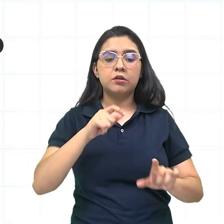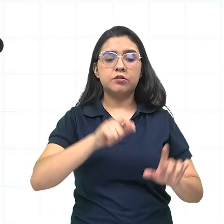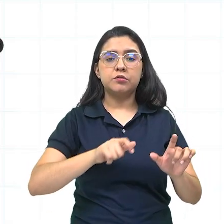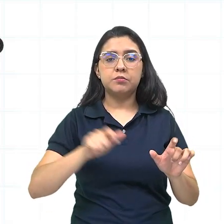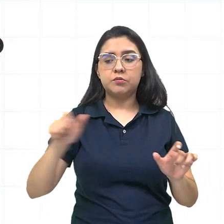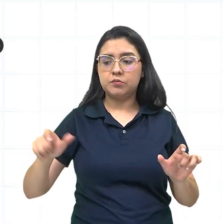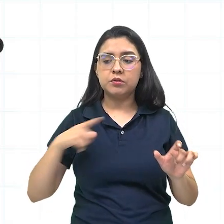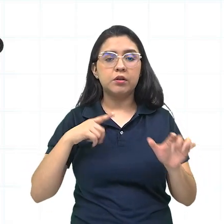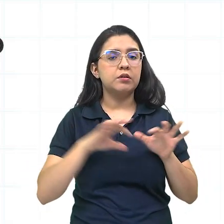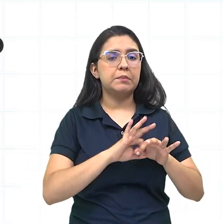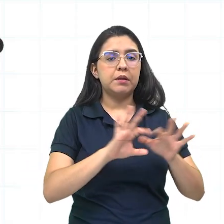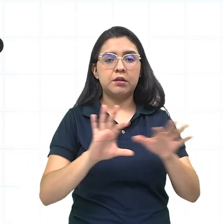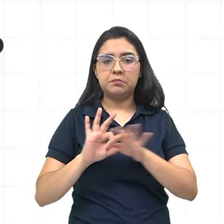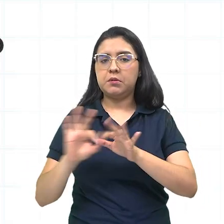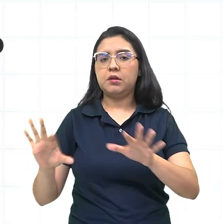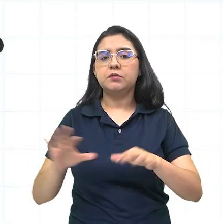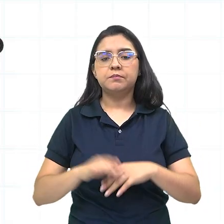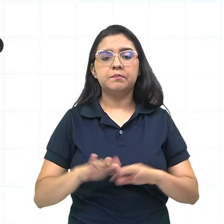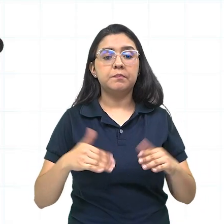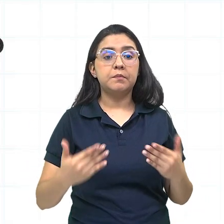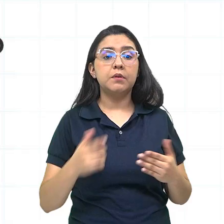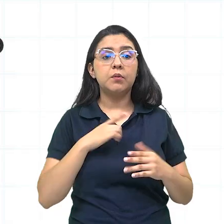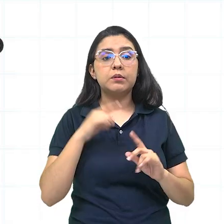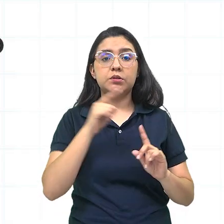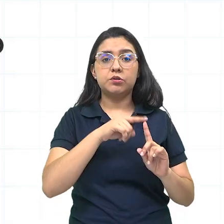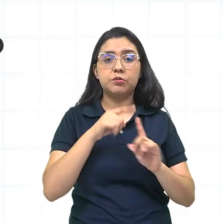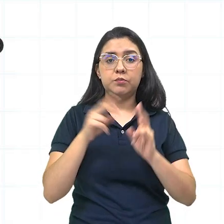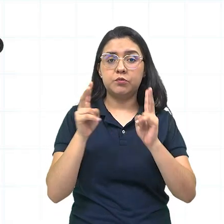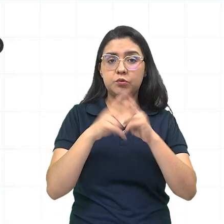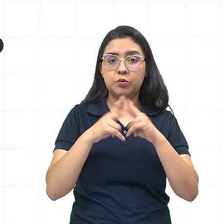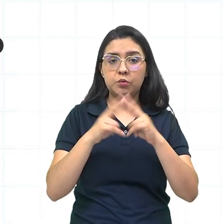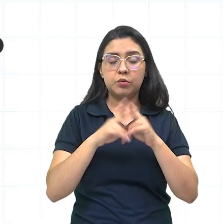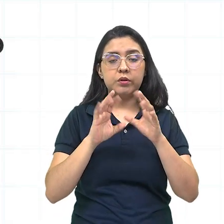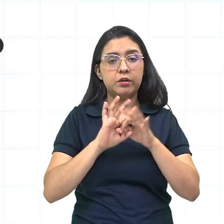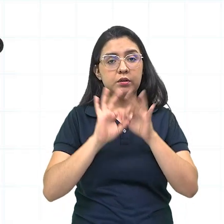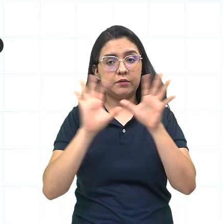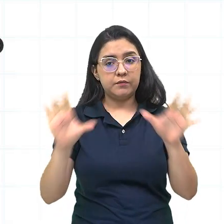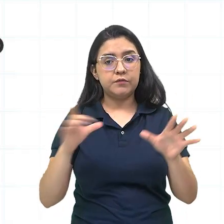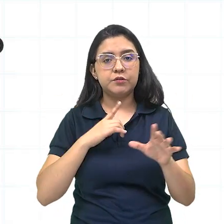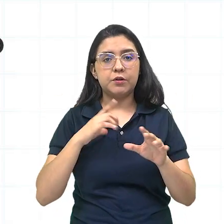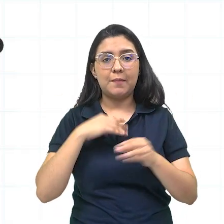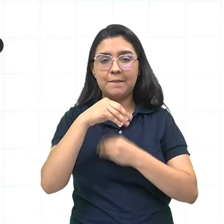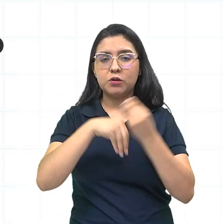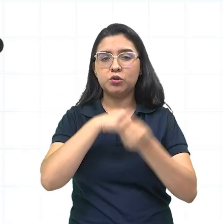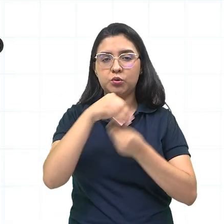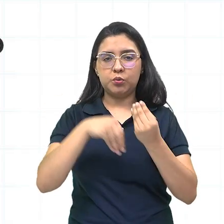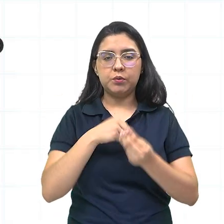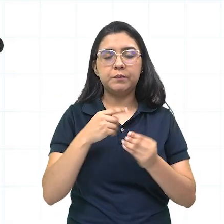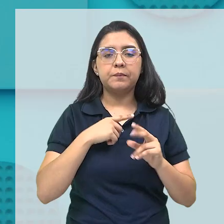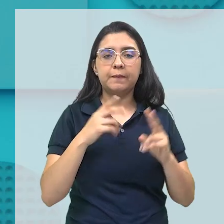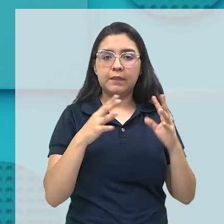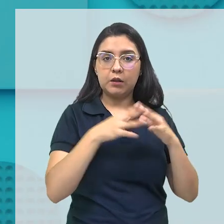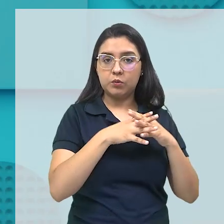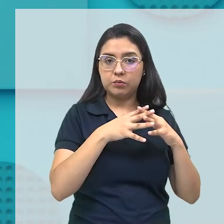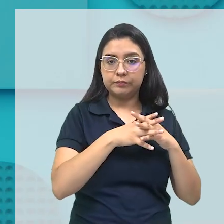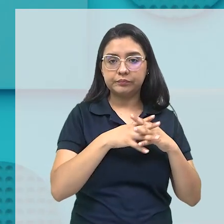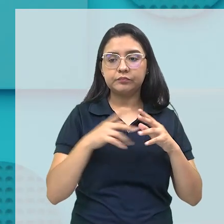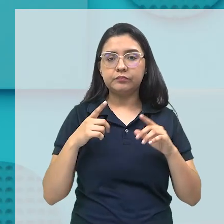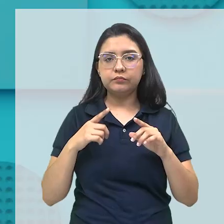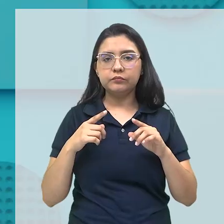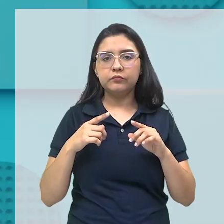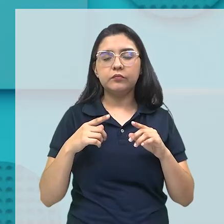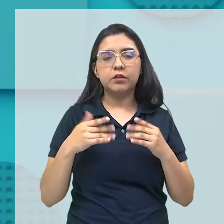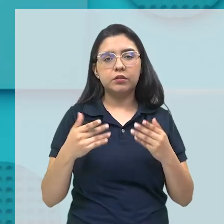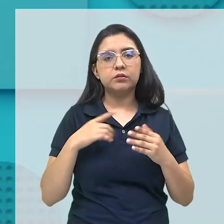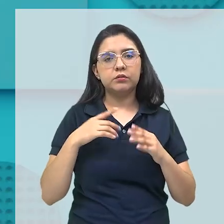aos lutadores. Então, a luta livre já é uma mistura, da luta greco-romana,